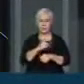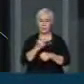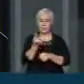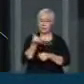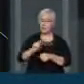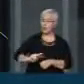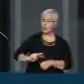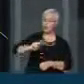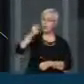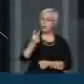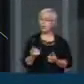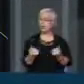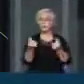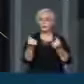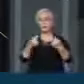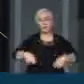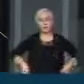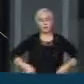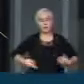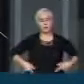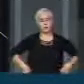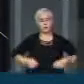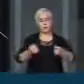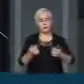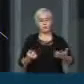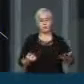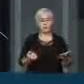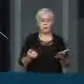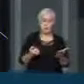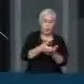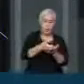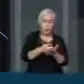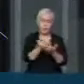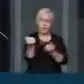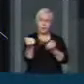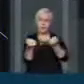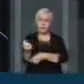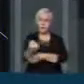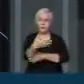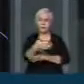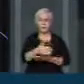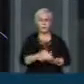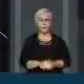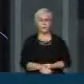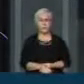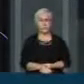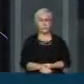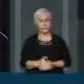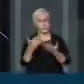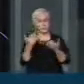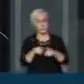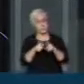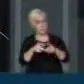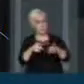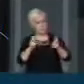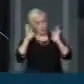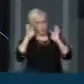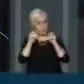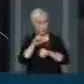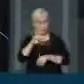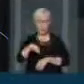dos valores gastos com aquisição dos veículos. O que se observa, tanto nas tabelas